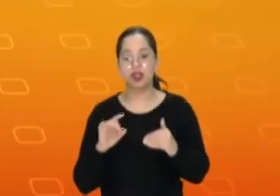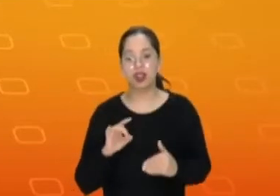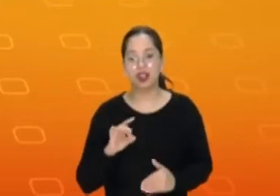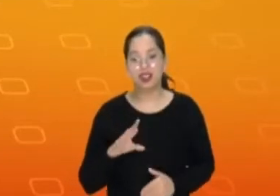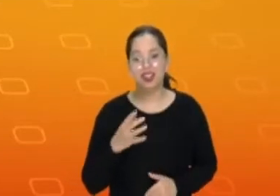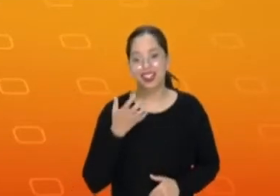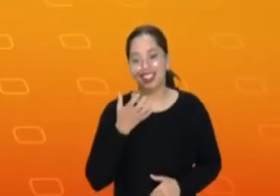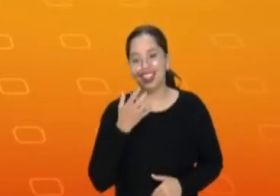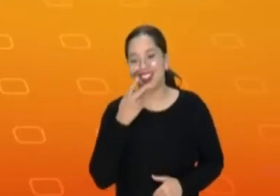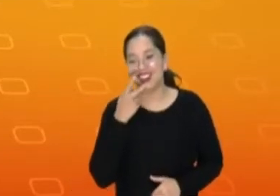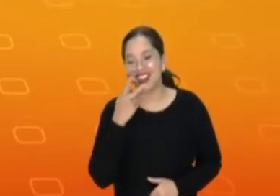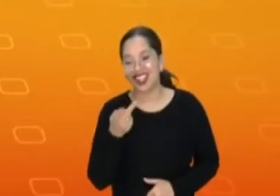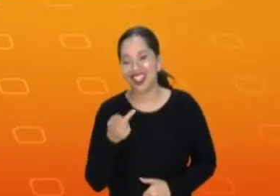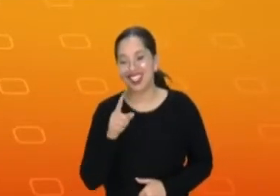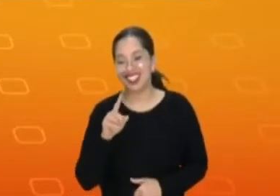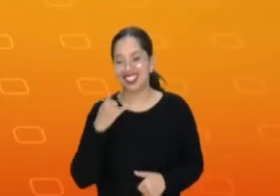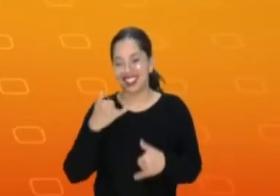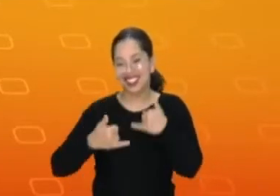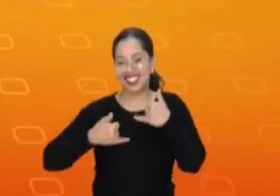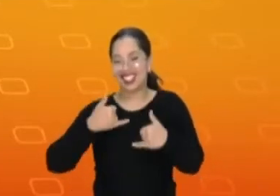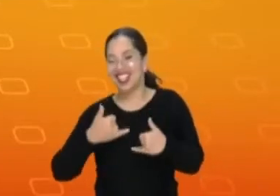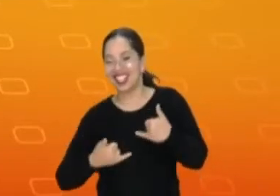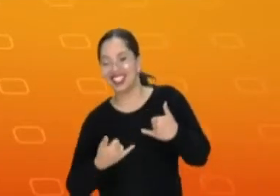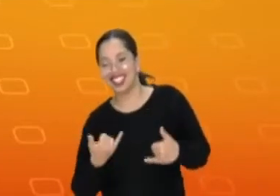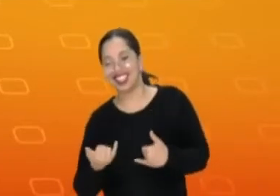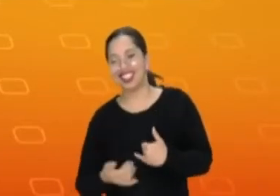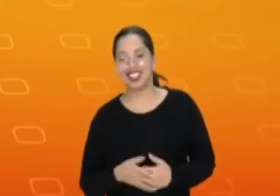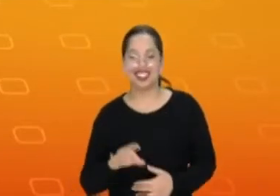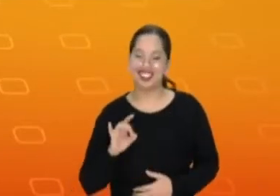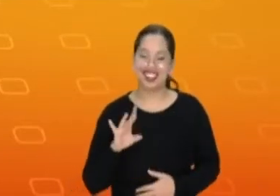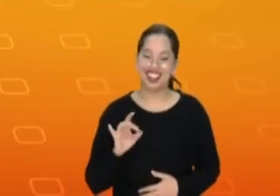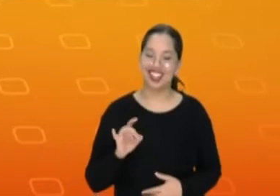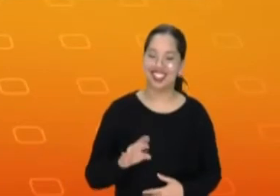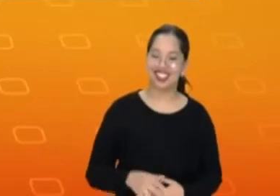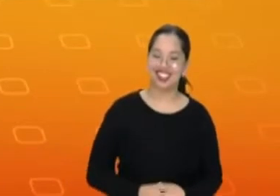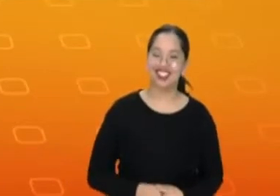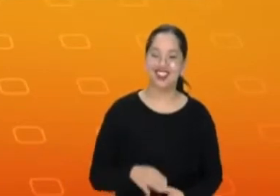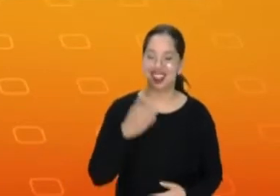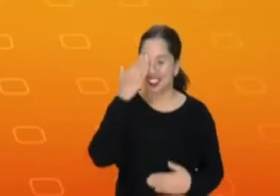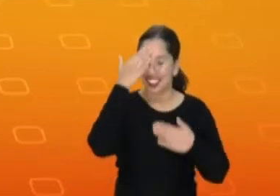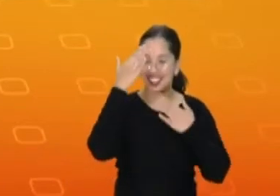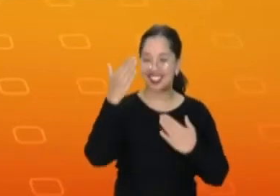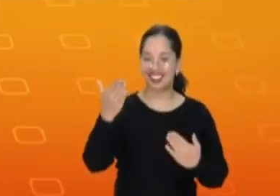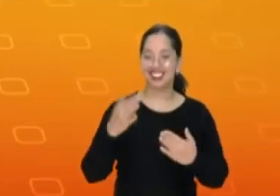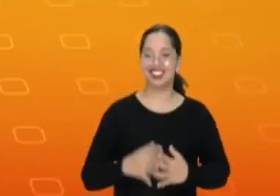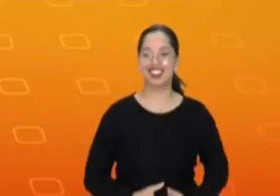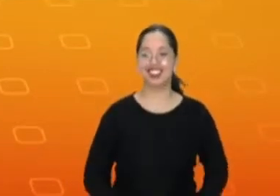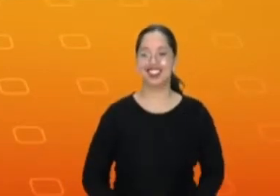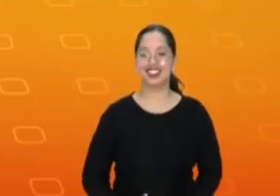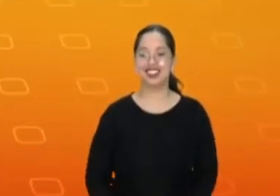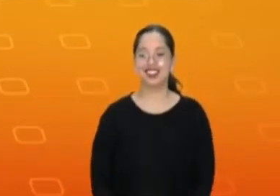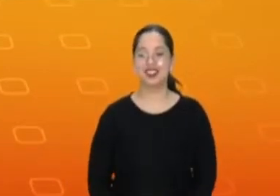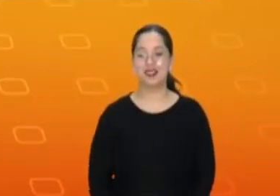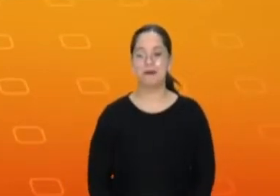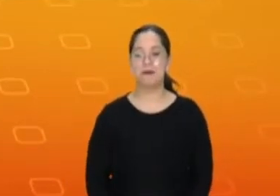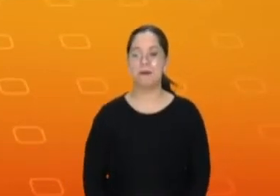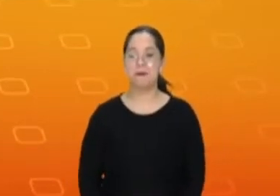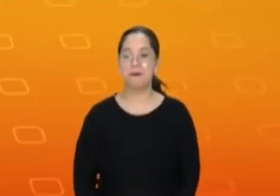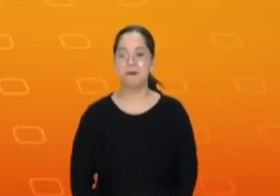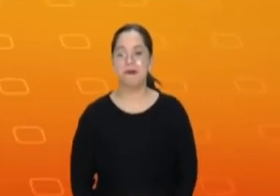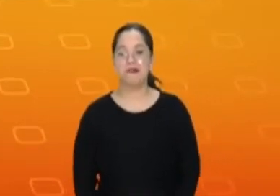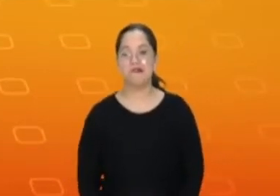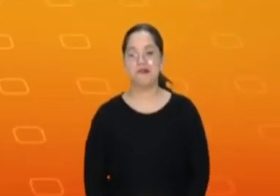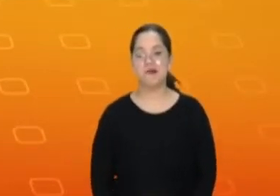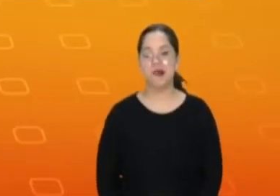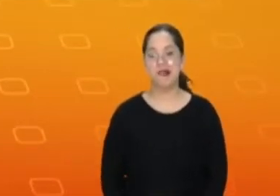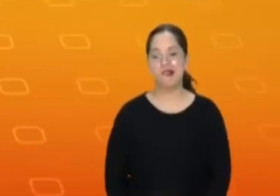ficar... Foi só uma brincadeira mesmo e agradeço, tá? Realmente a contribuição de vocês. Eu que